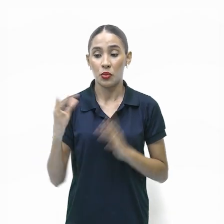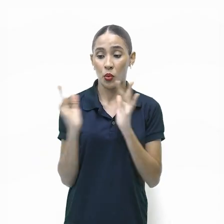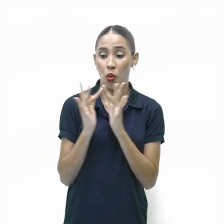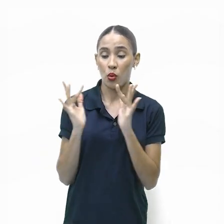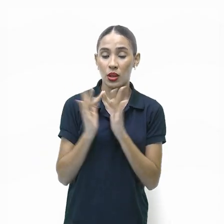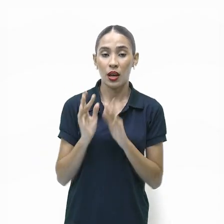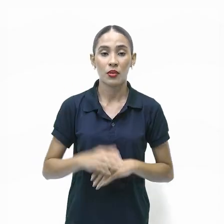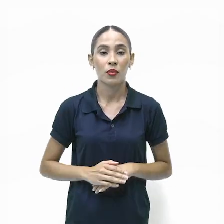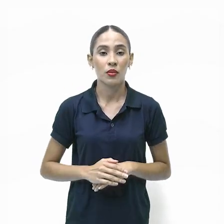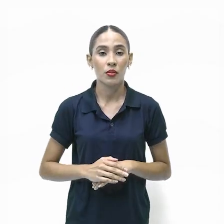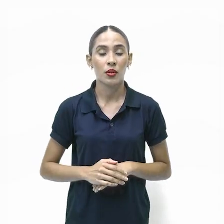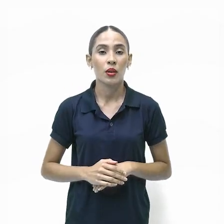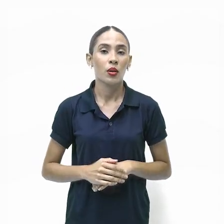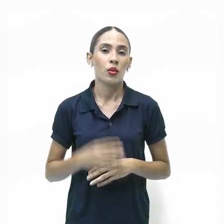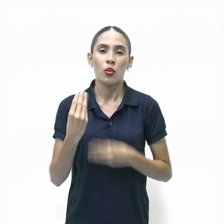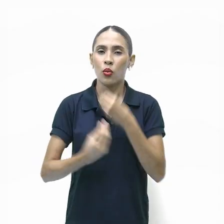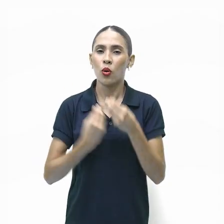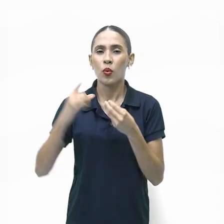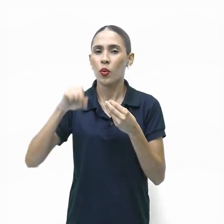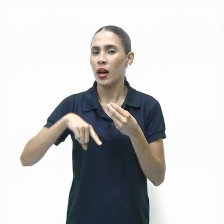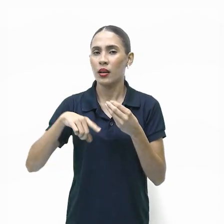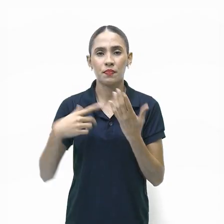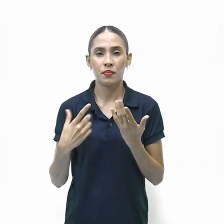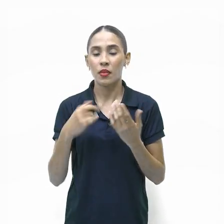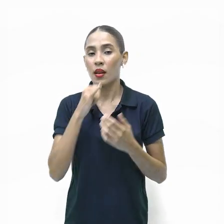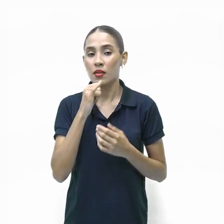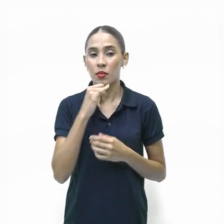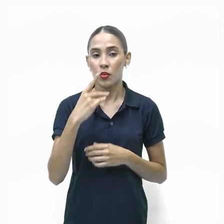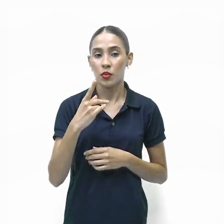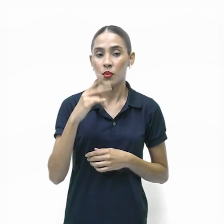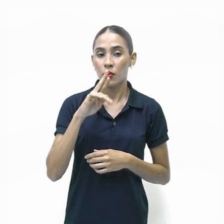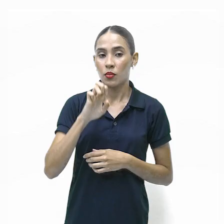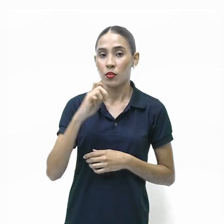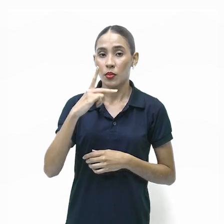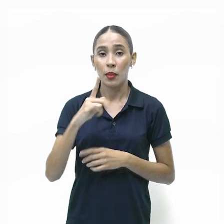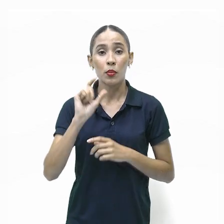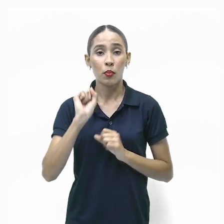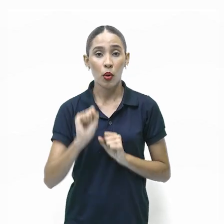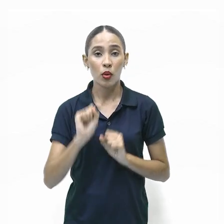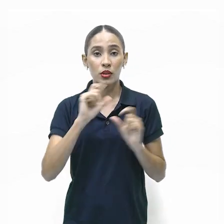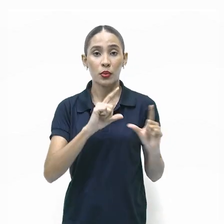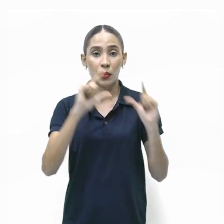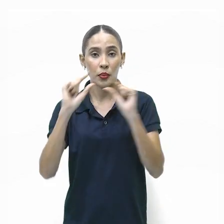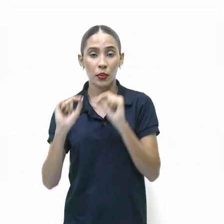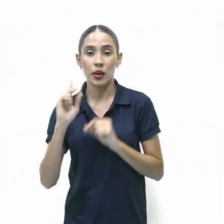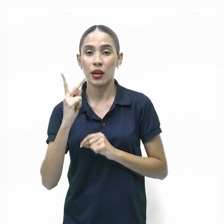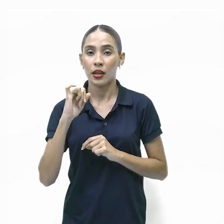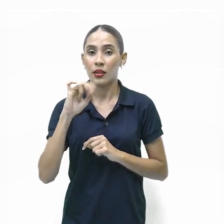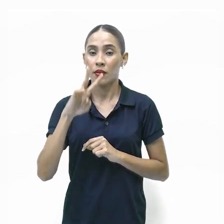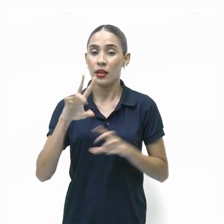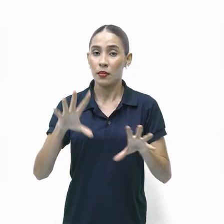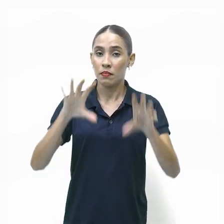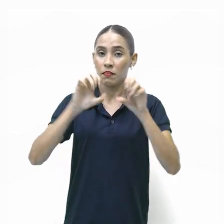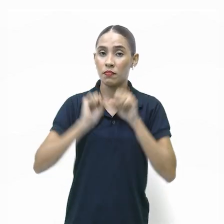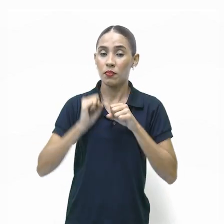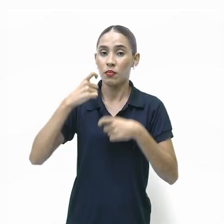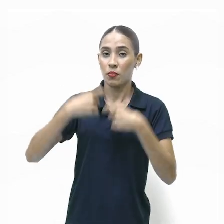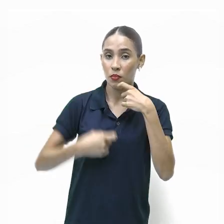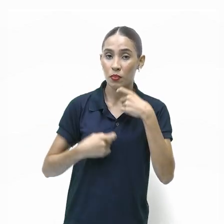quão efetivo é? Né? A gente observa aí que o PrEP pode reduzir o risco de contrair HIV durante o sexo em